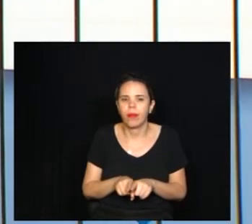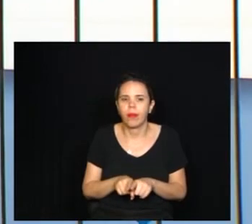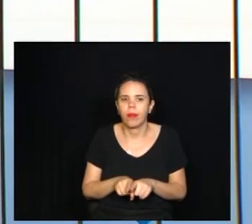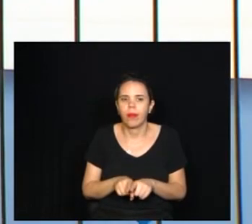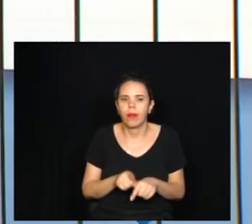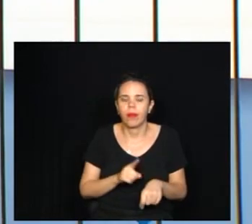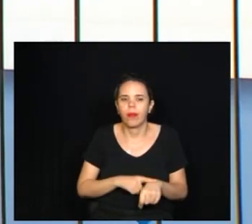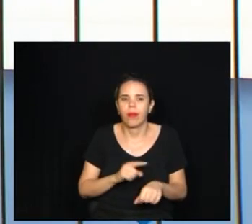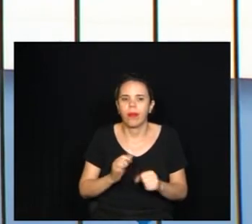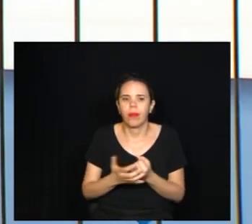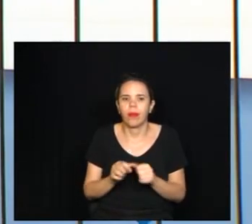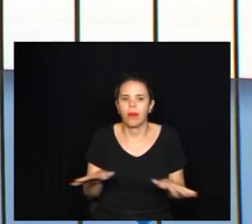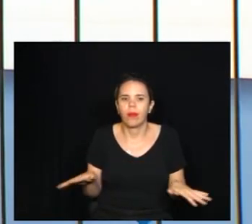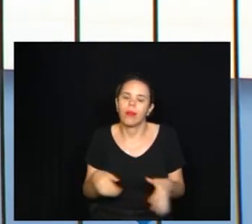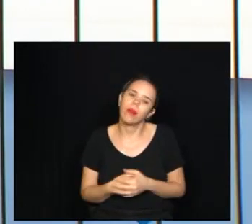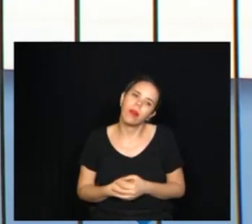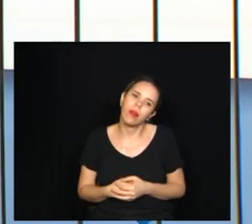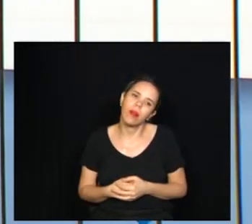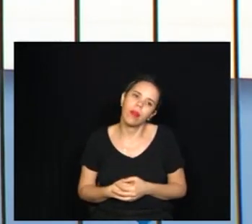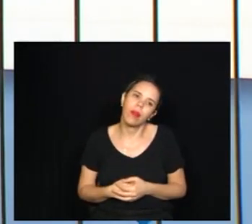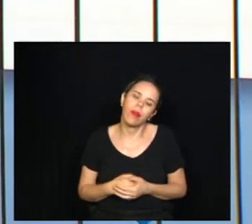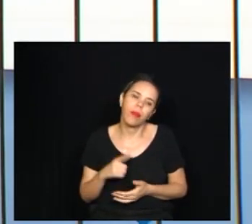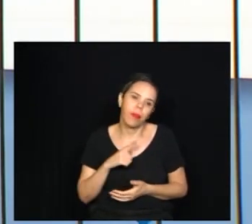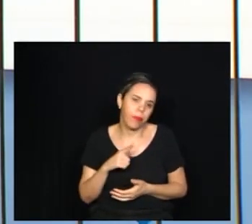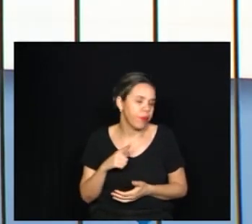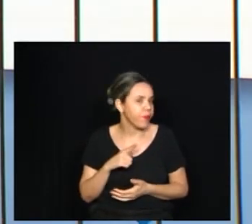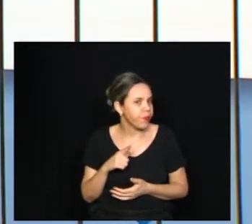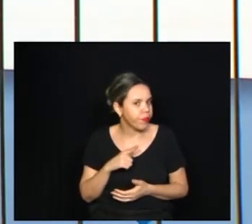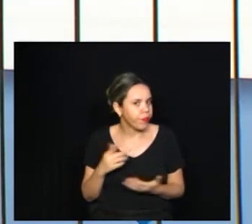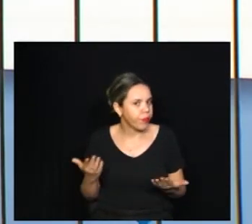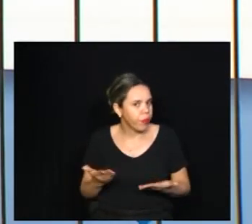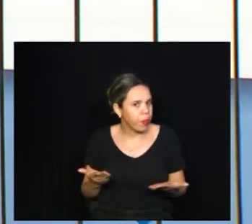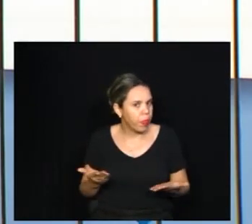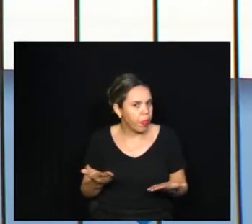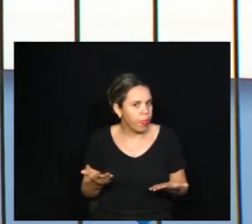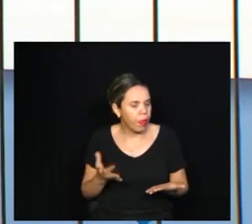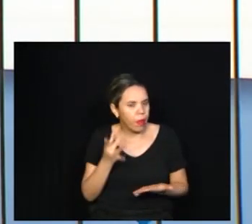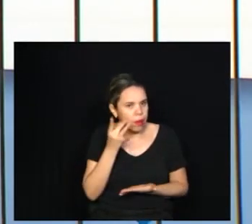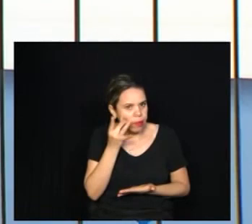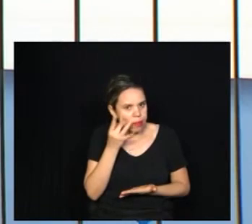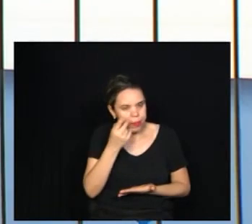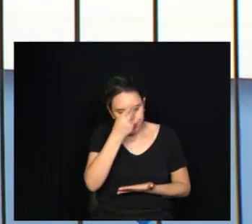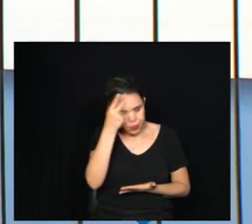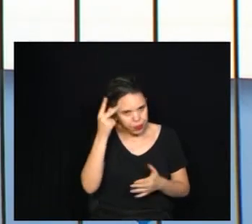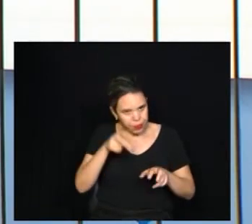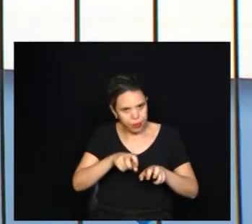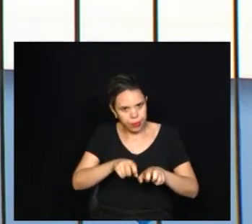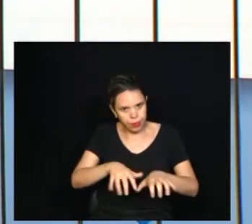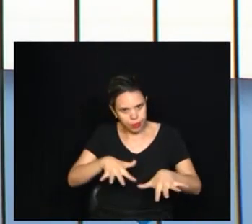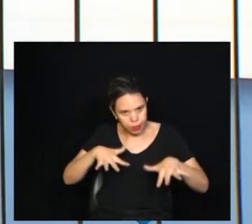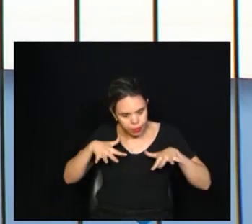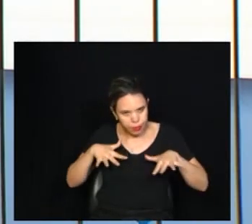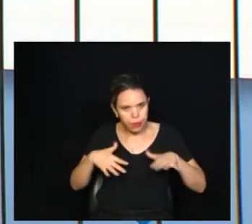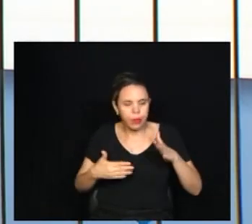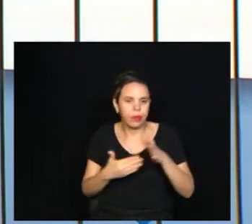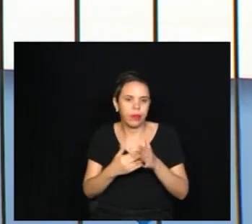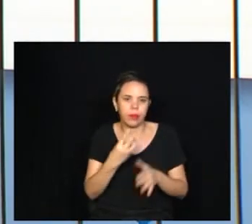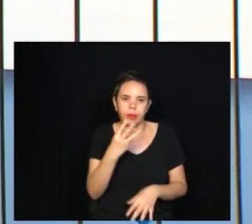que neste momento de pandemia a gente tem aí agora a presença de público com a restrição